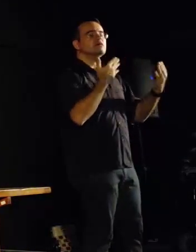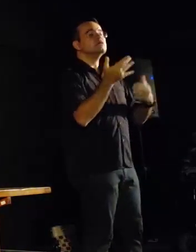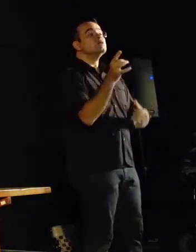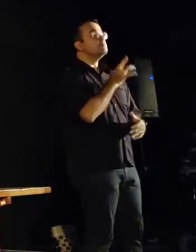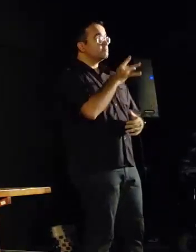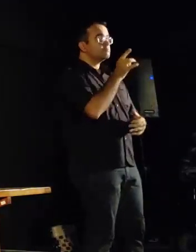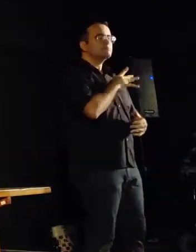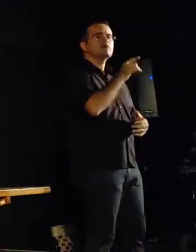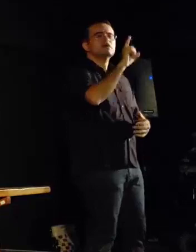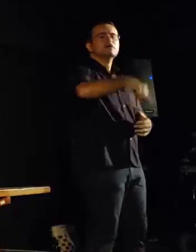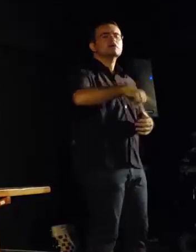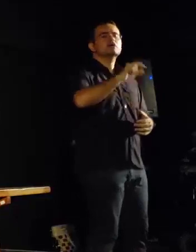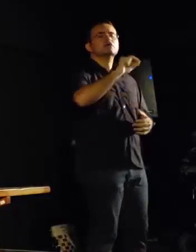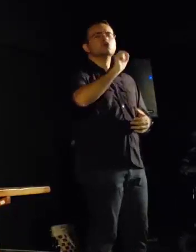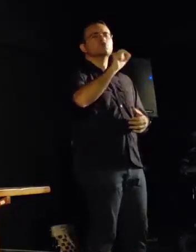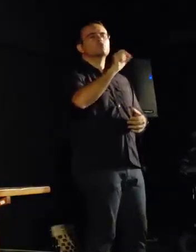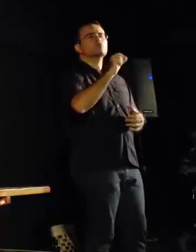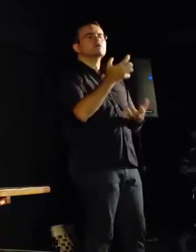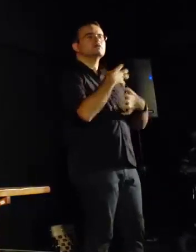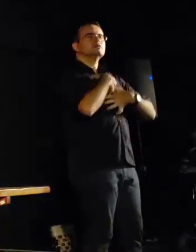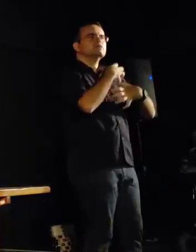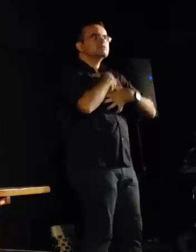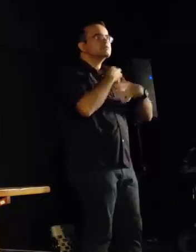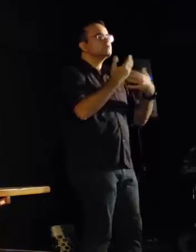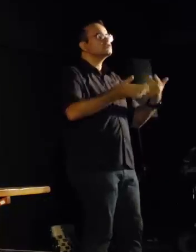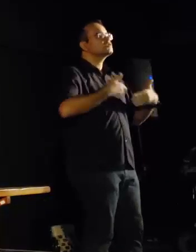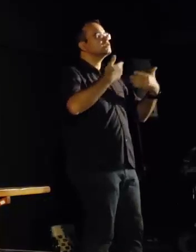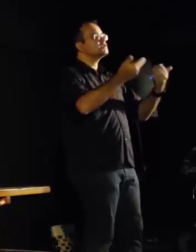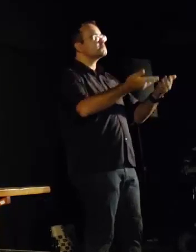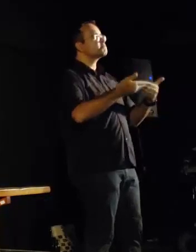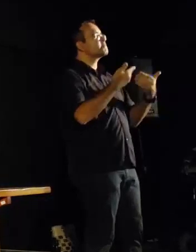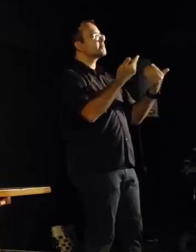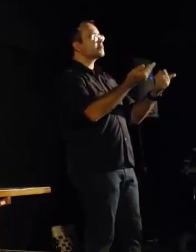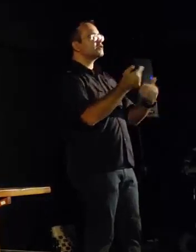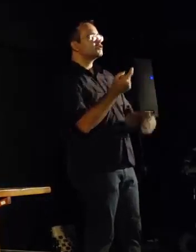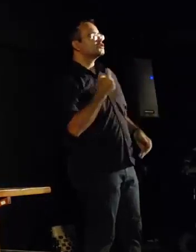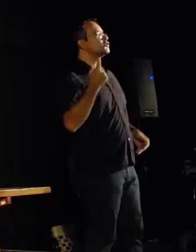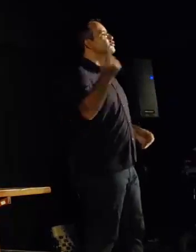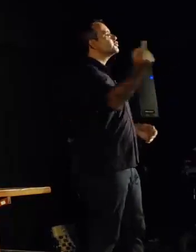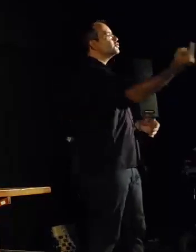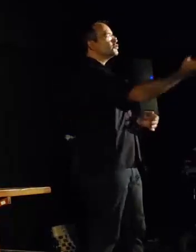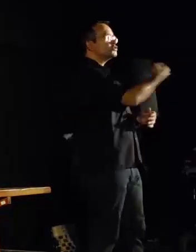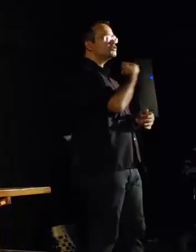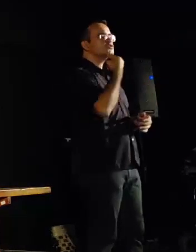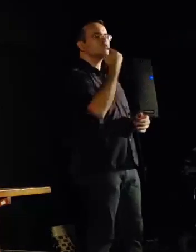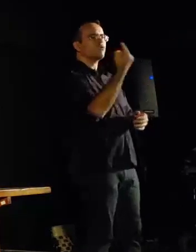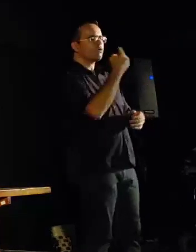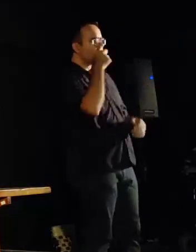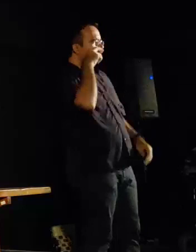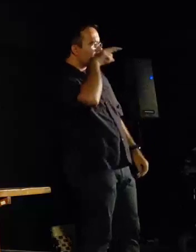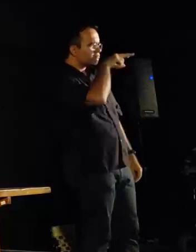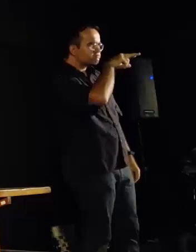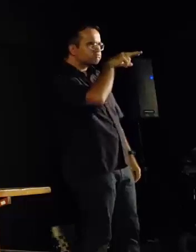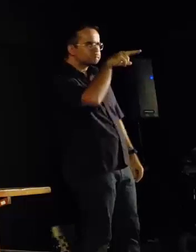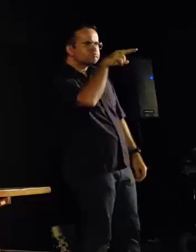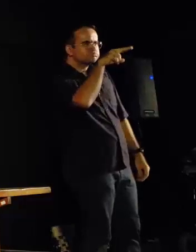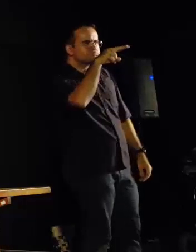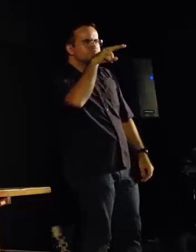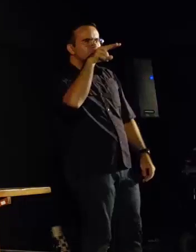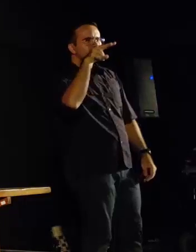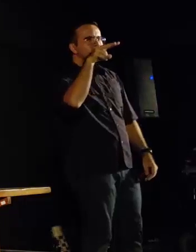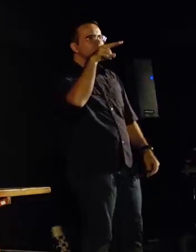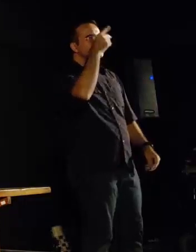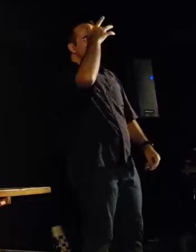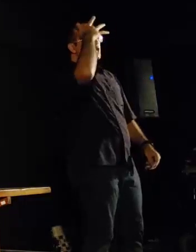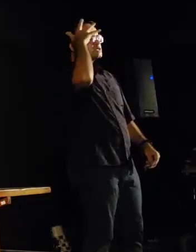sempre um sentimento de medo que em algum momento parece que nós partilhamos com aqueles que nós temos chamado de os outros, do